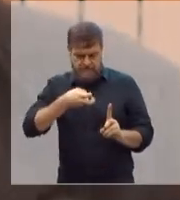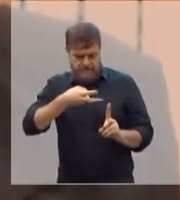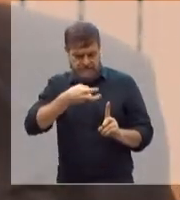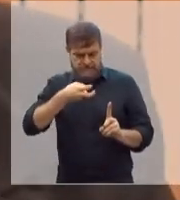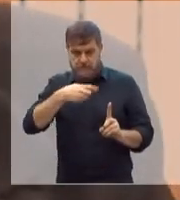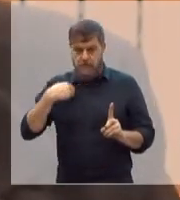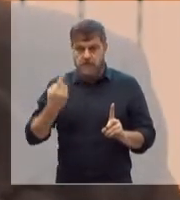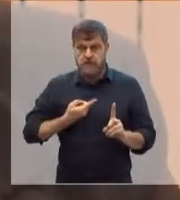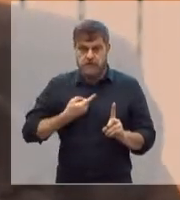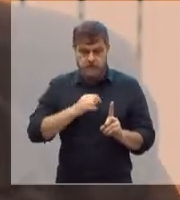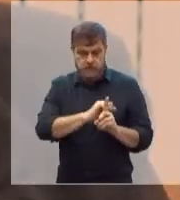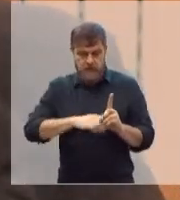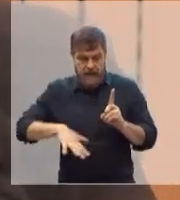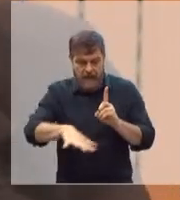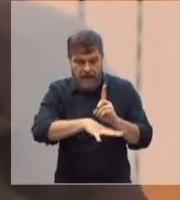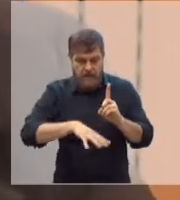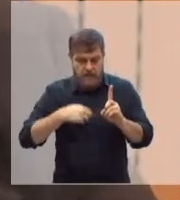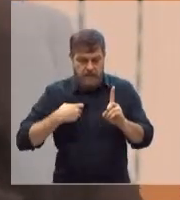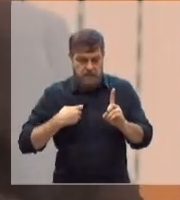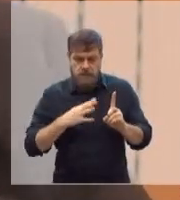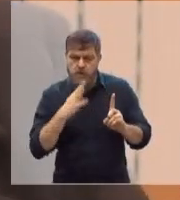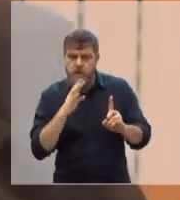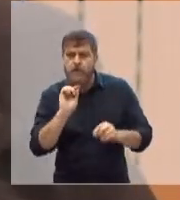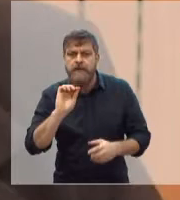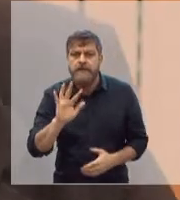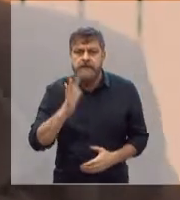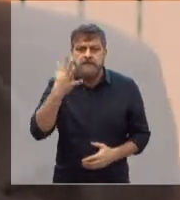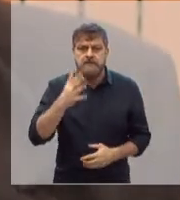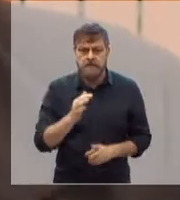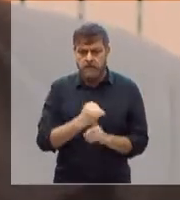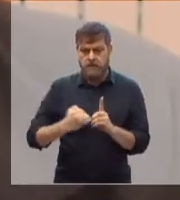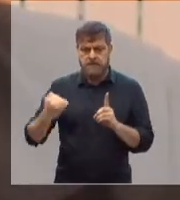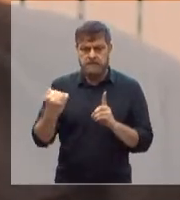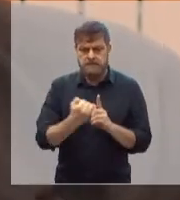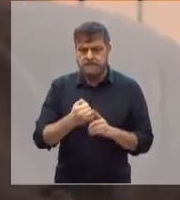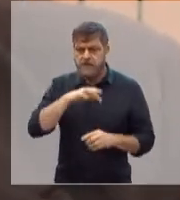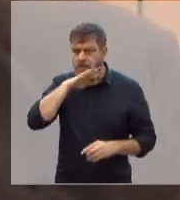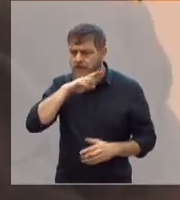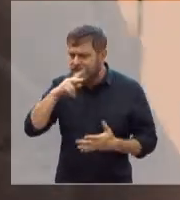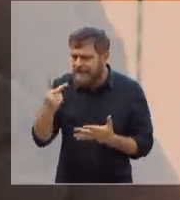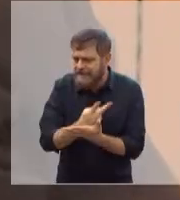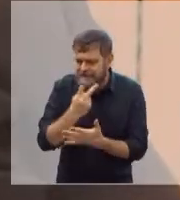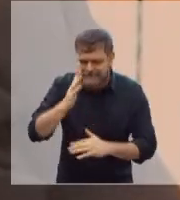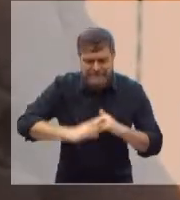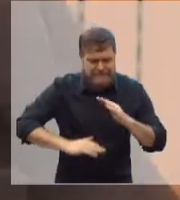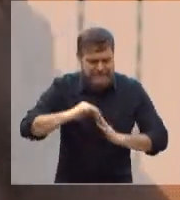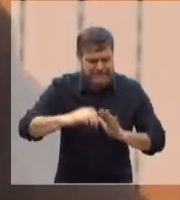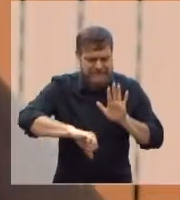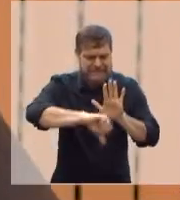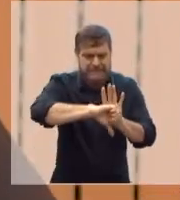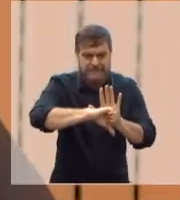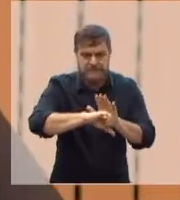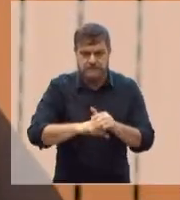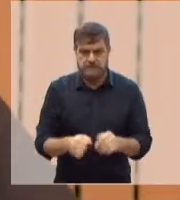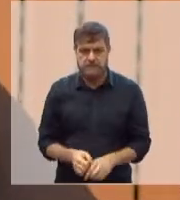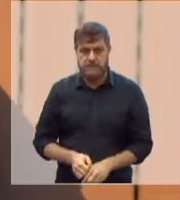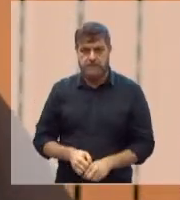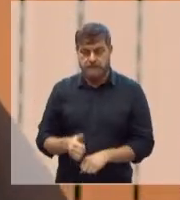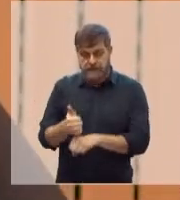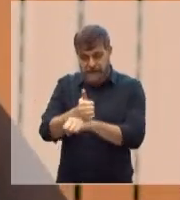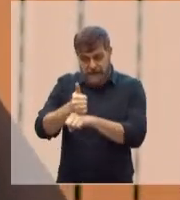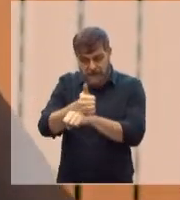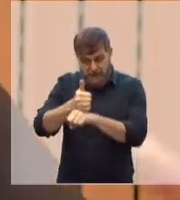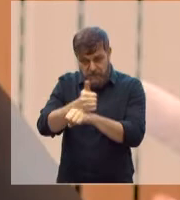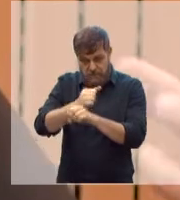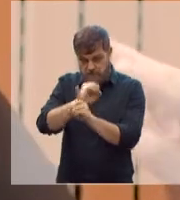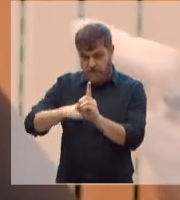essa percepção, nós precisamos conhecer esse fenômeno, o que aconteceu para a sociedade chegar a essa situação. Então os sociólogos são